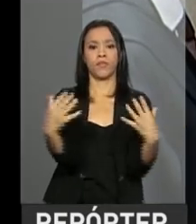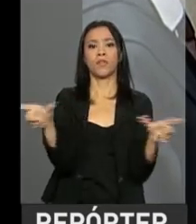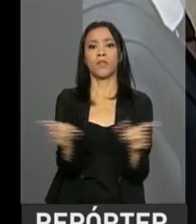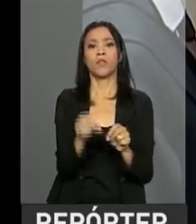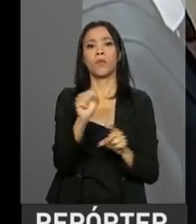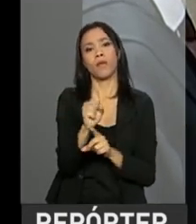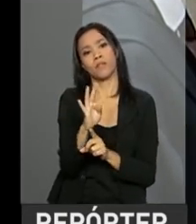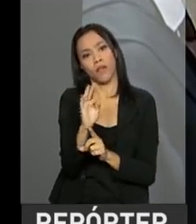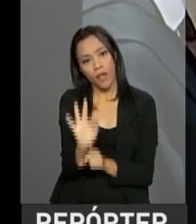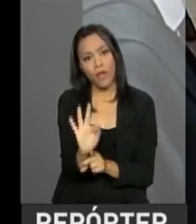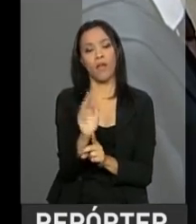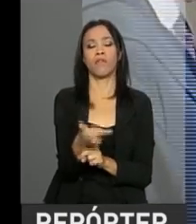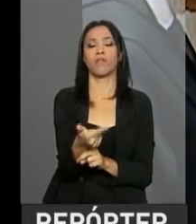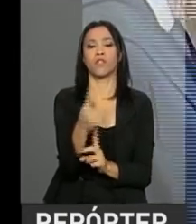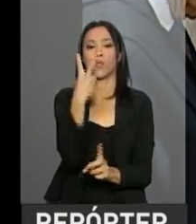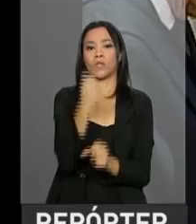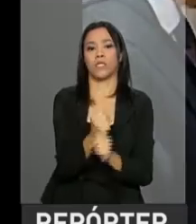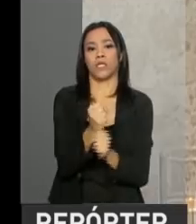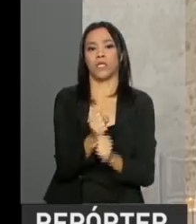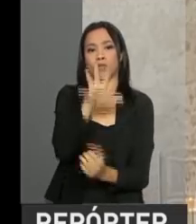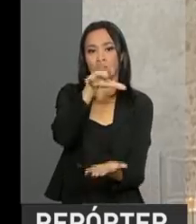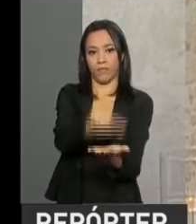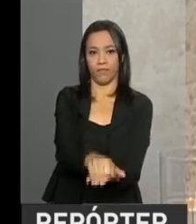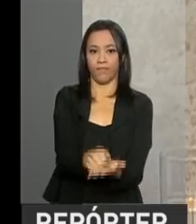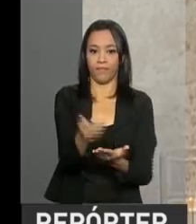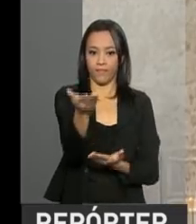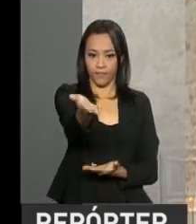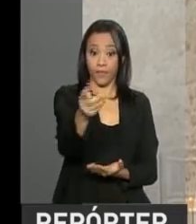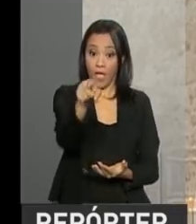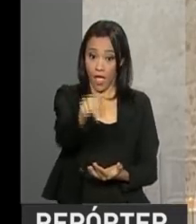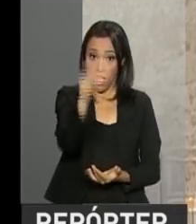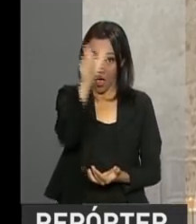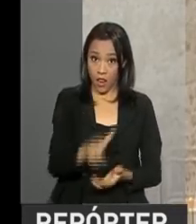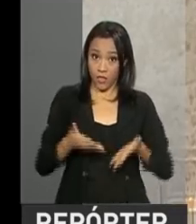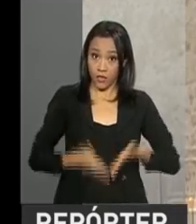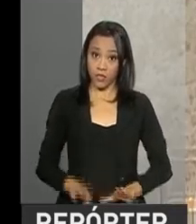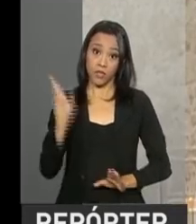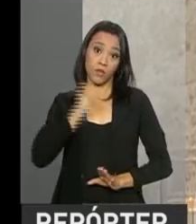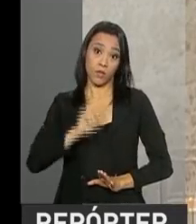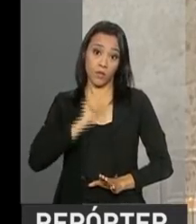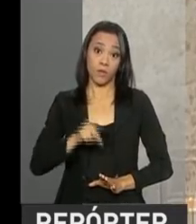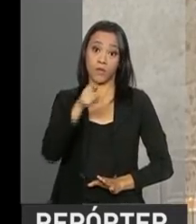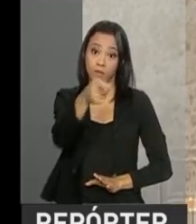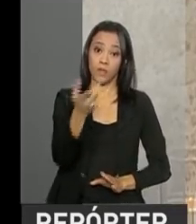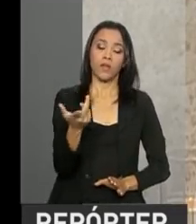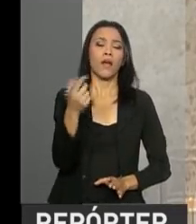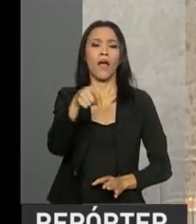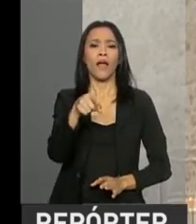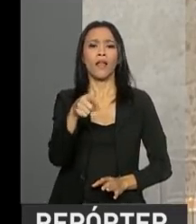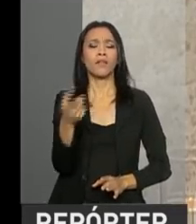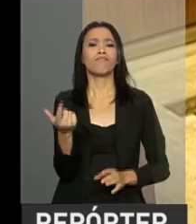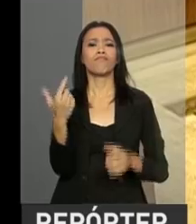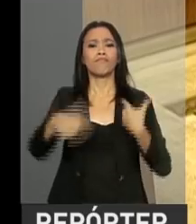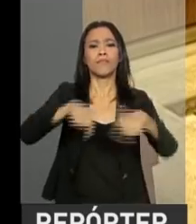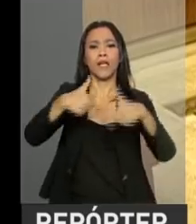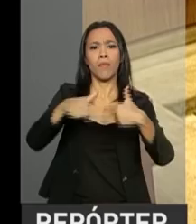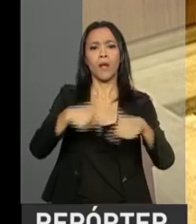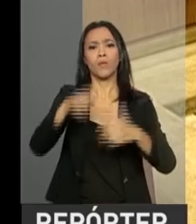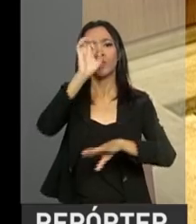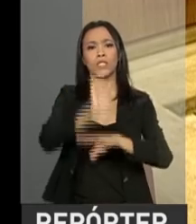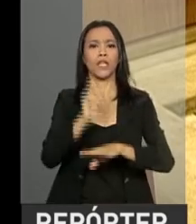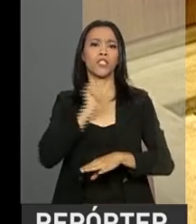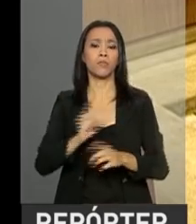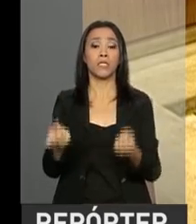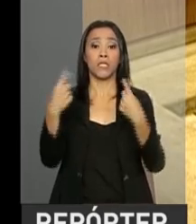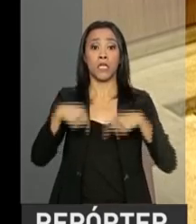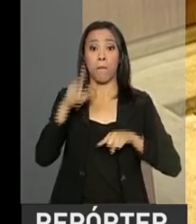agosto, para um mandato de 2 anos. Mineira de Montes Claros, Carmen Lúcia foi procuradora do Estado de Minas Gerais e